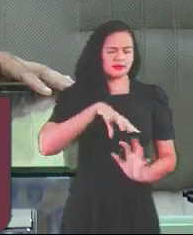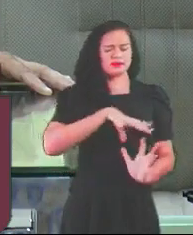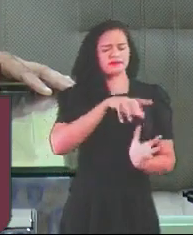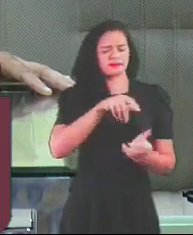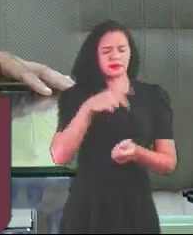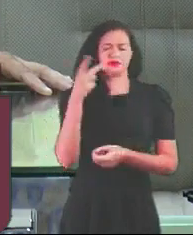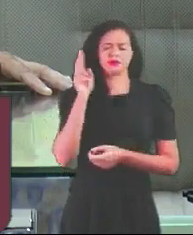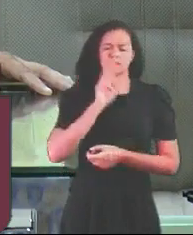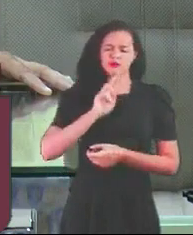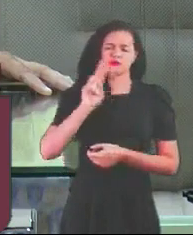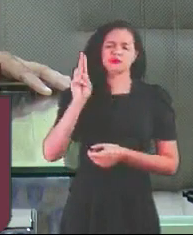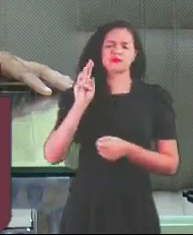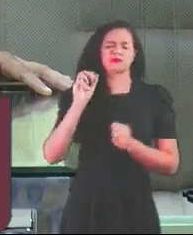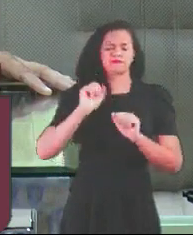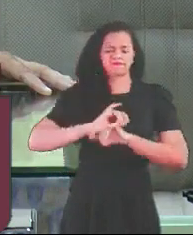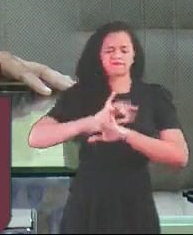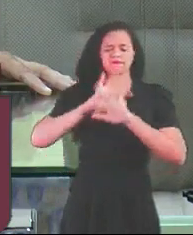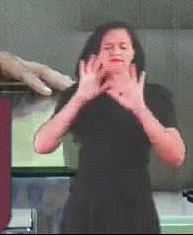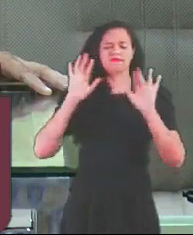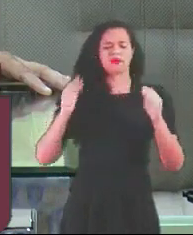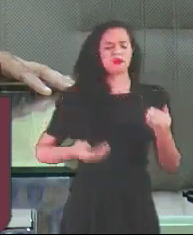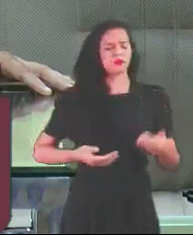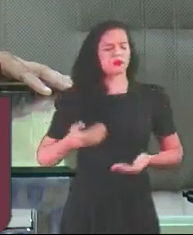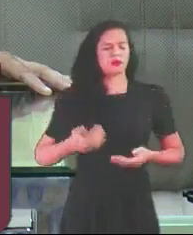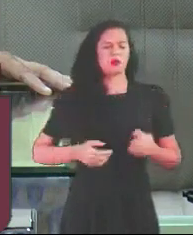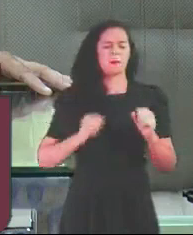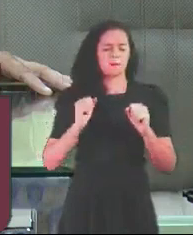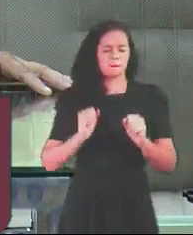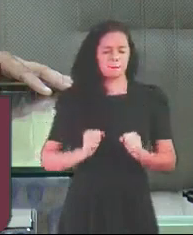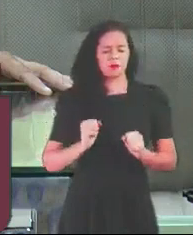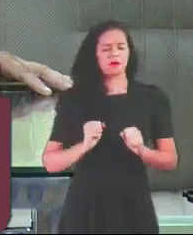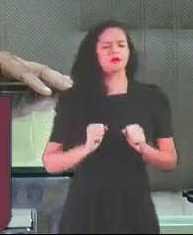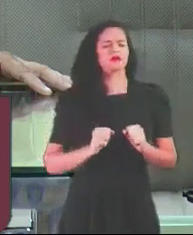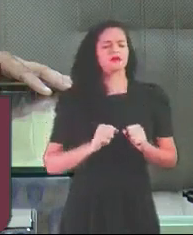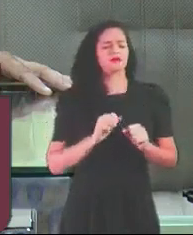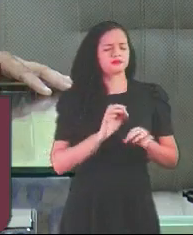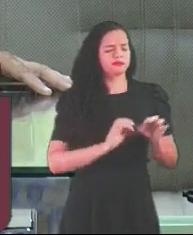glorificado, para que os teus servos possam manter as suas vidas e as suas famílias. Ó